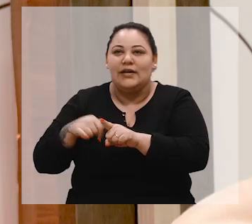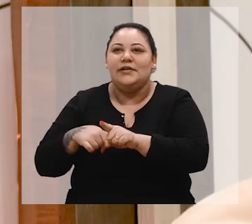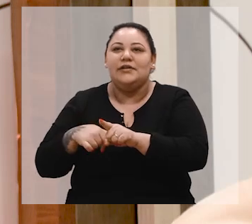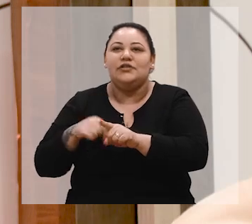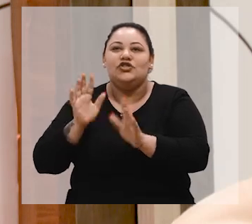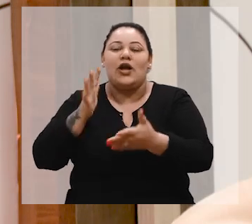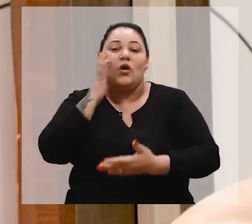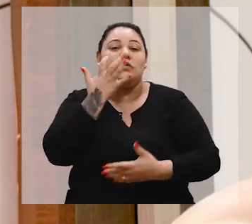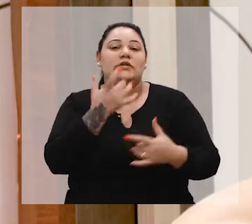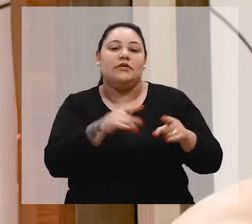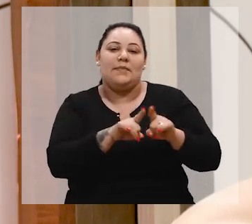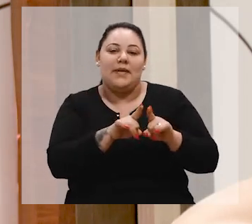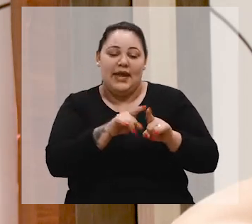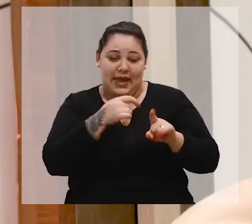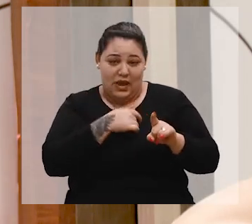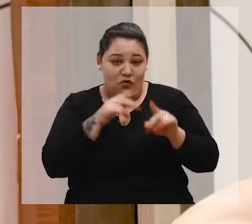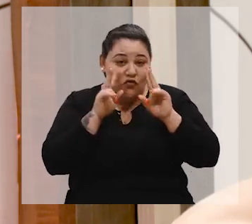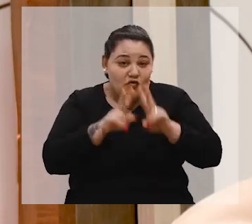a gente